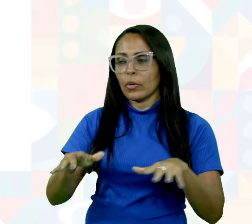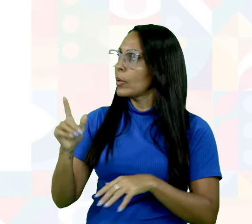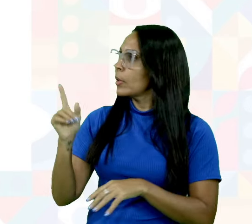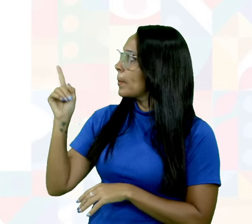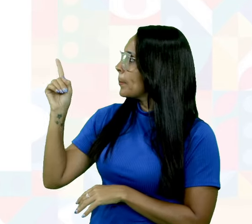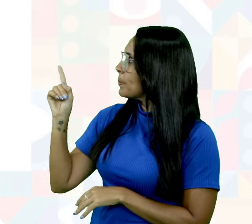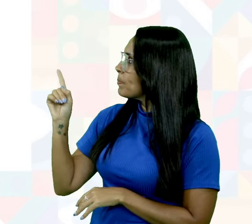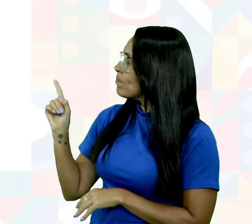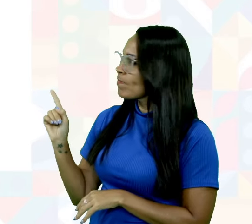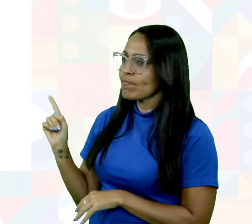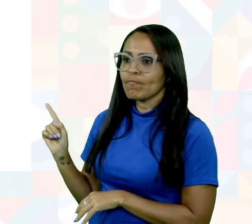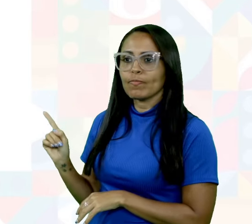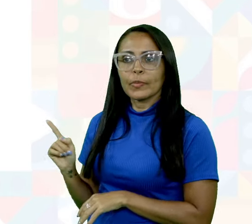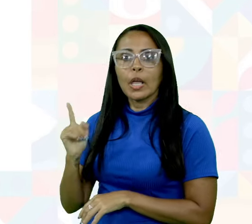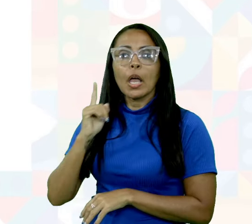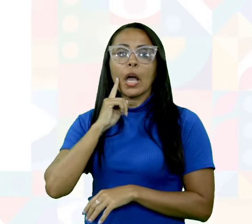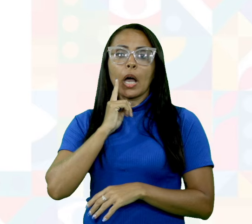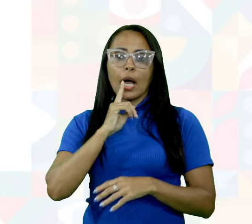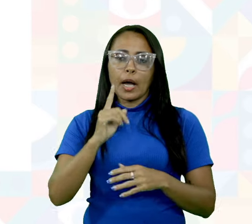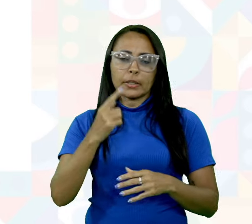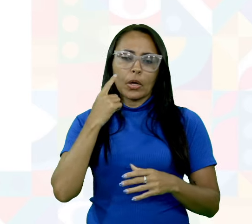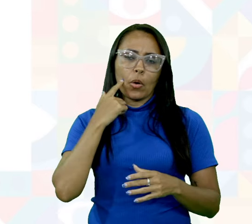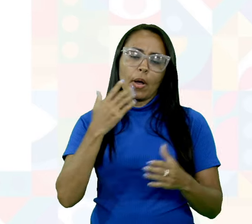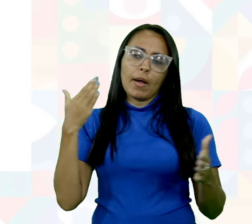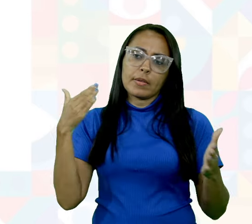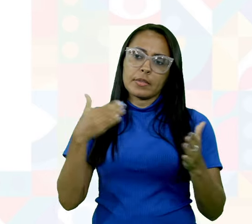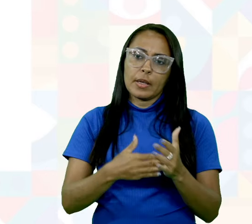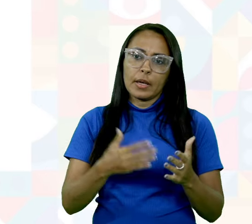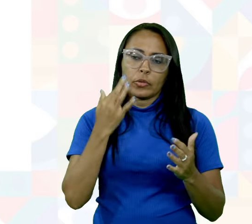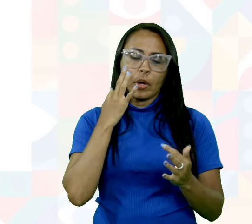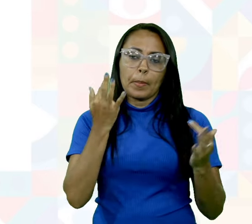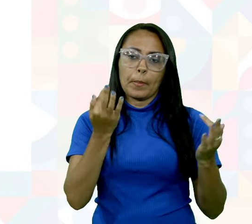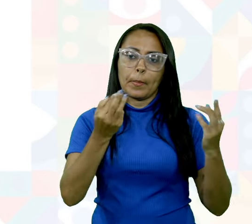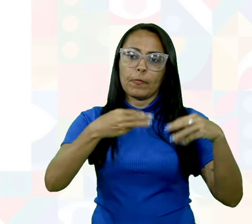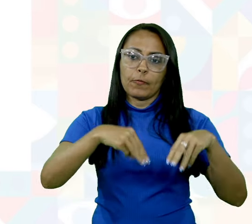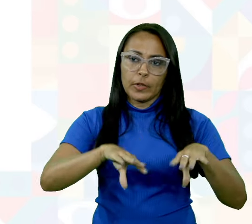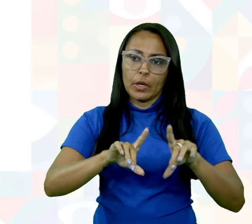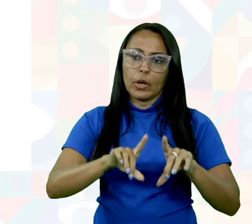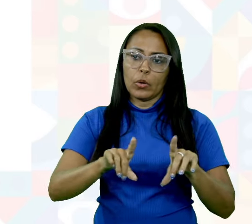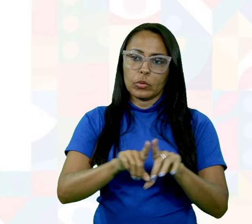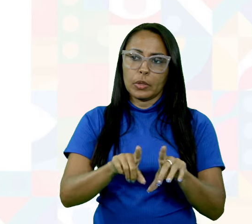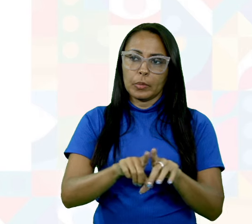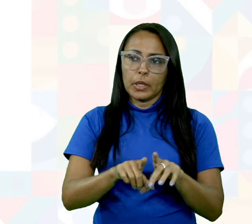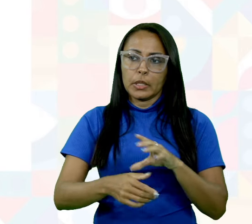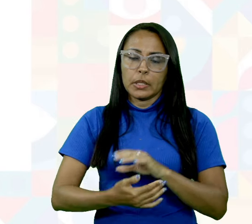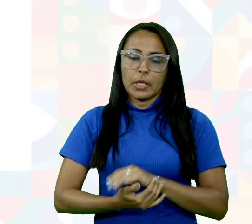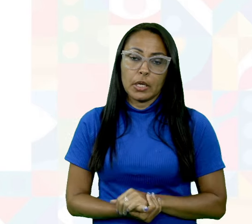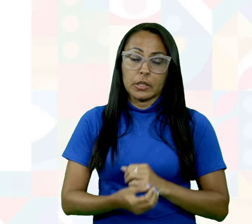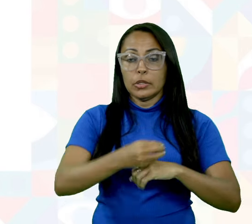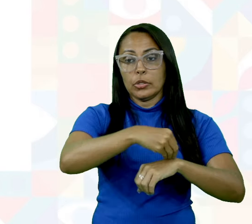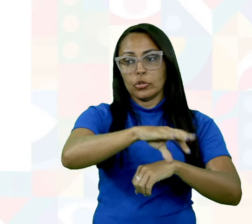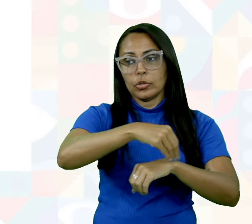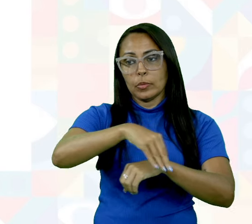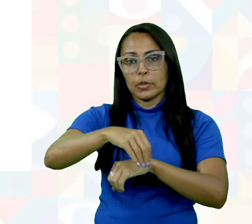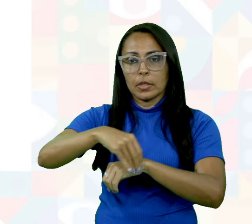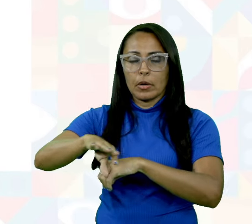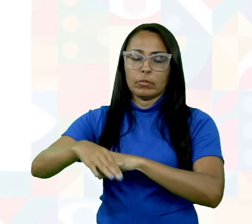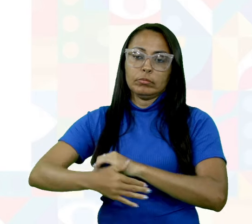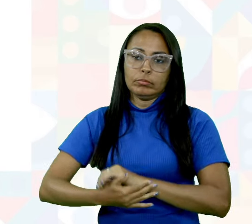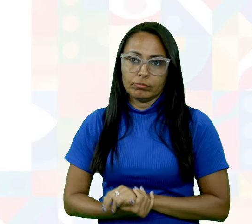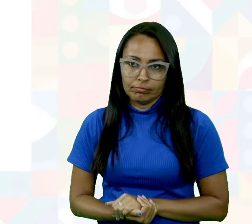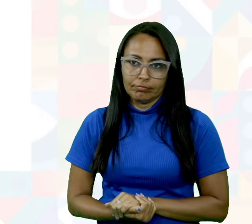componente, do fornecedor, até a sua produção, o acondicionamento desse item lá no centro de distribuição, no armazém, e por fim